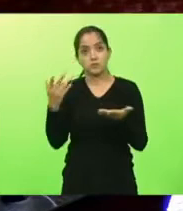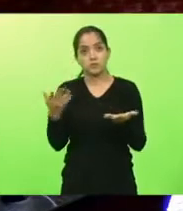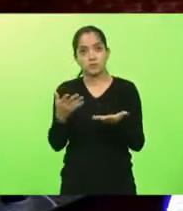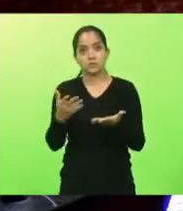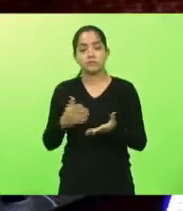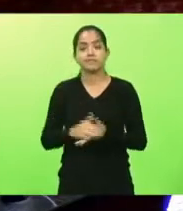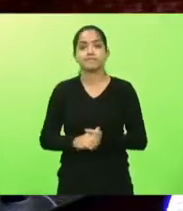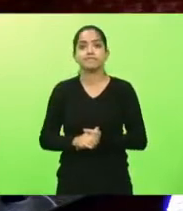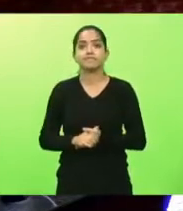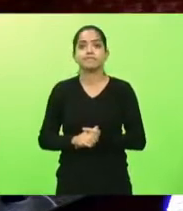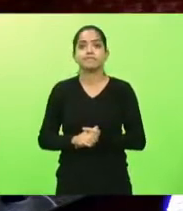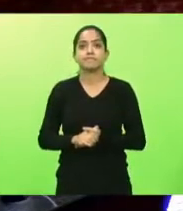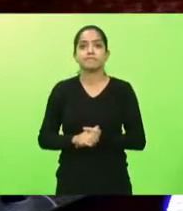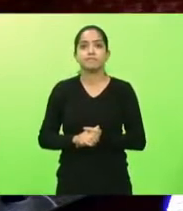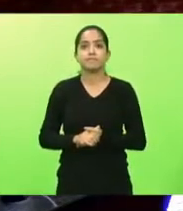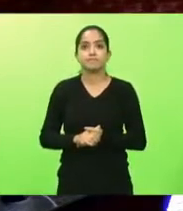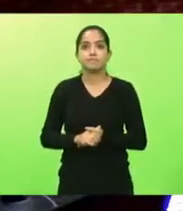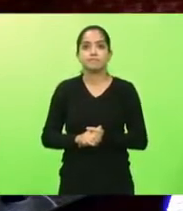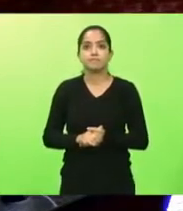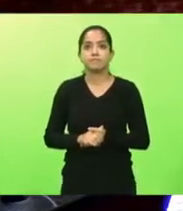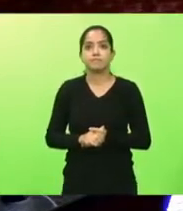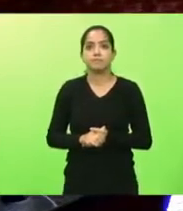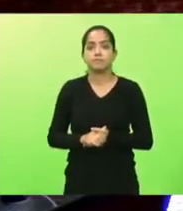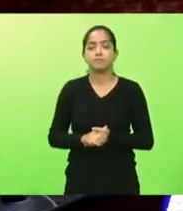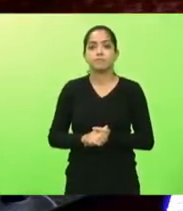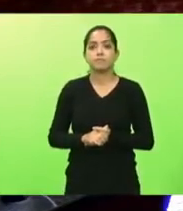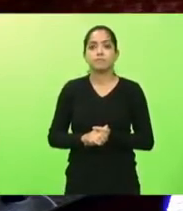e para poder funcionar, apanhando.